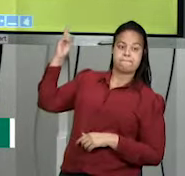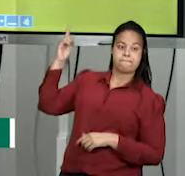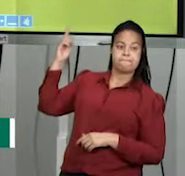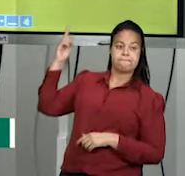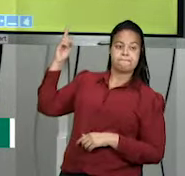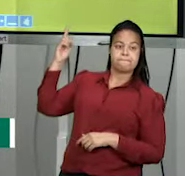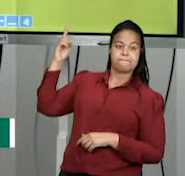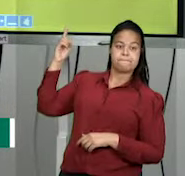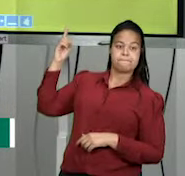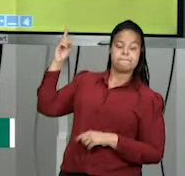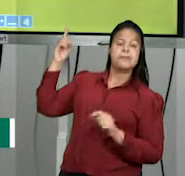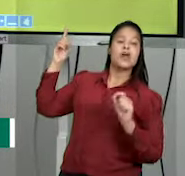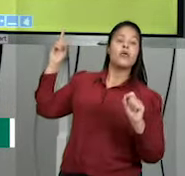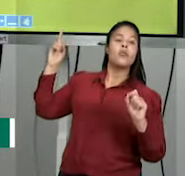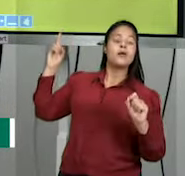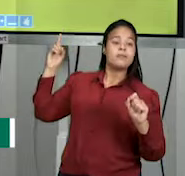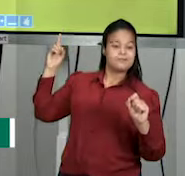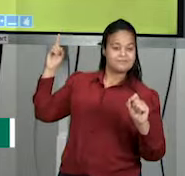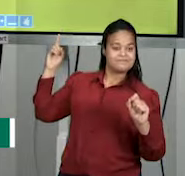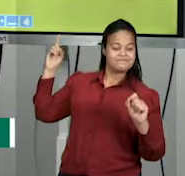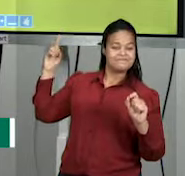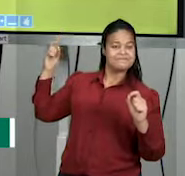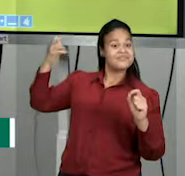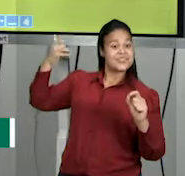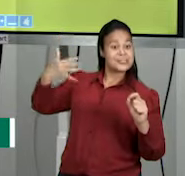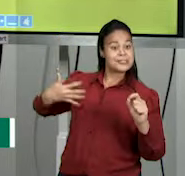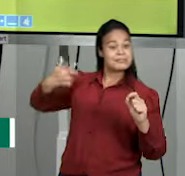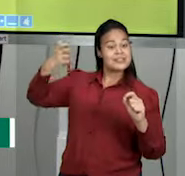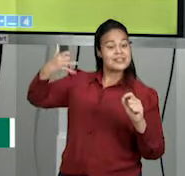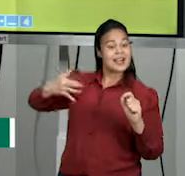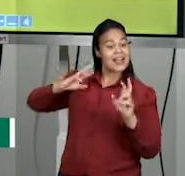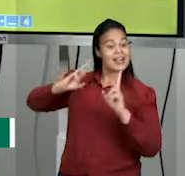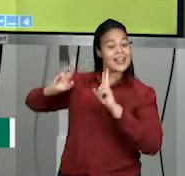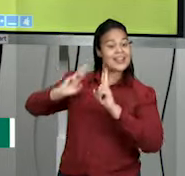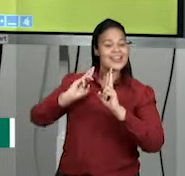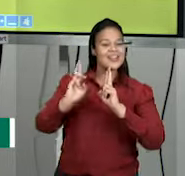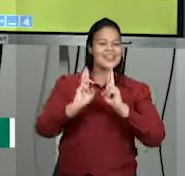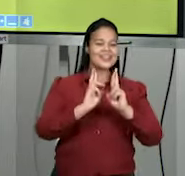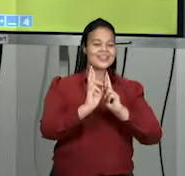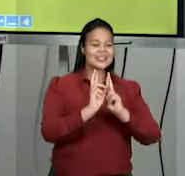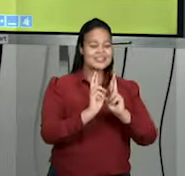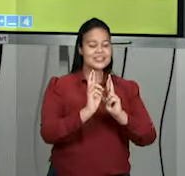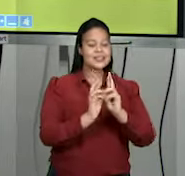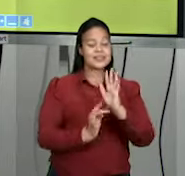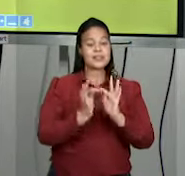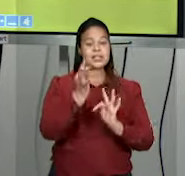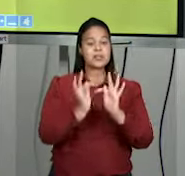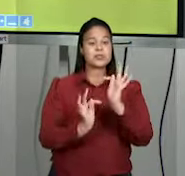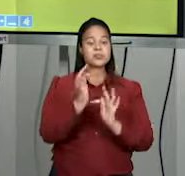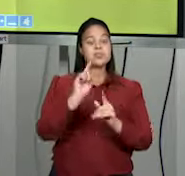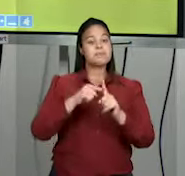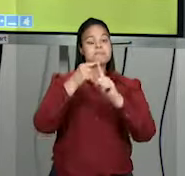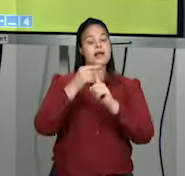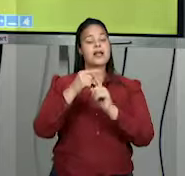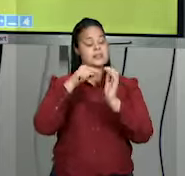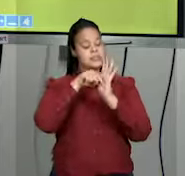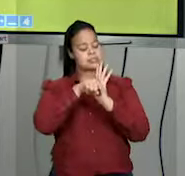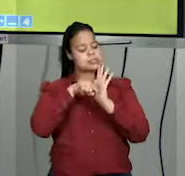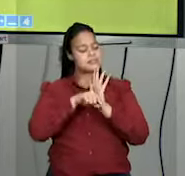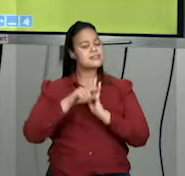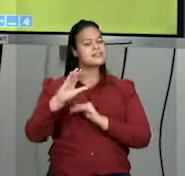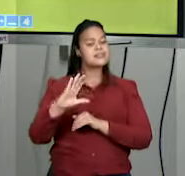E aqui a gente vai falar um pouquinho da relação entre ciência e tecnologia. Bom, eu disse que a